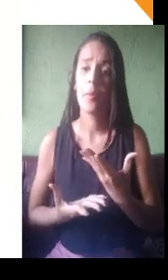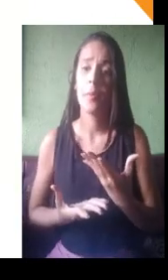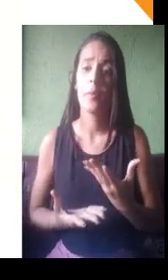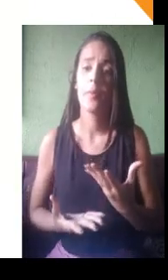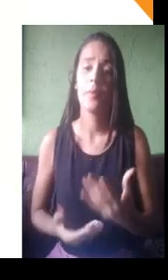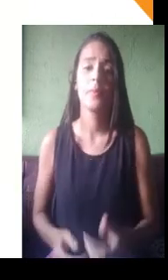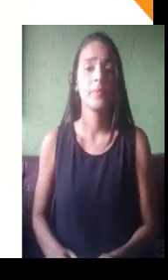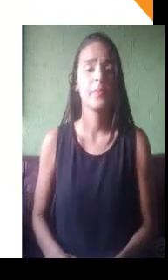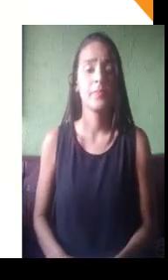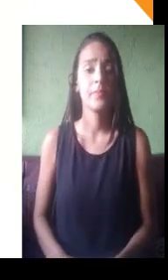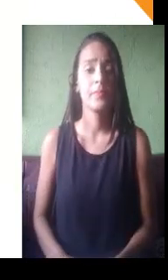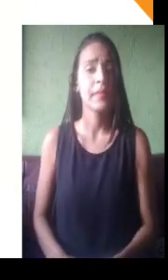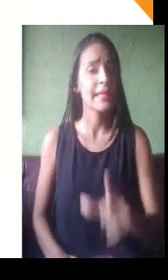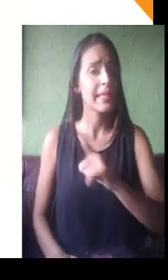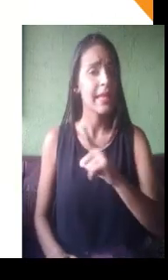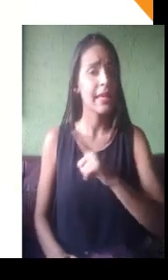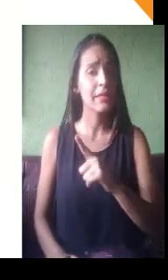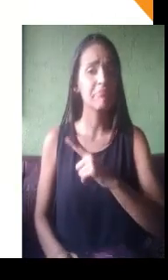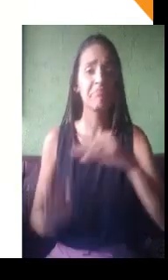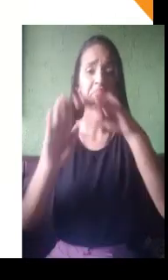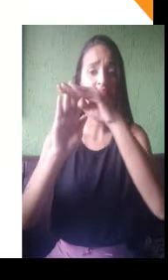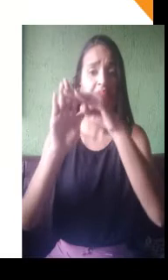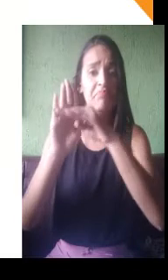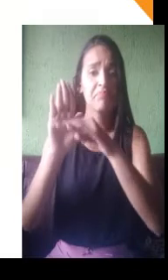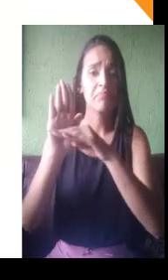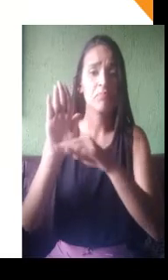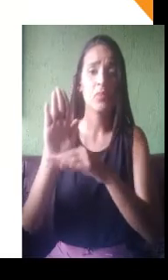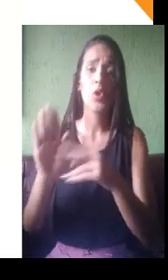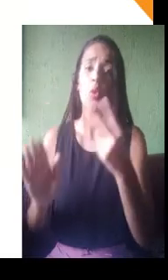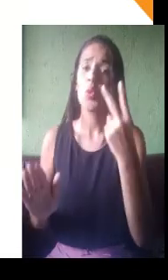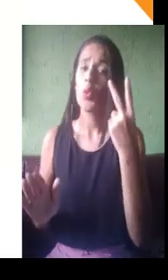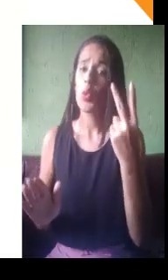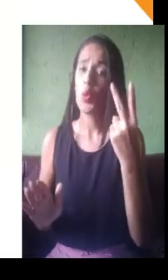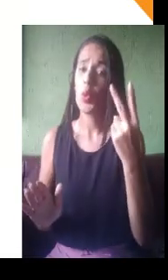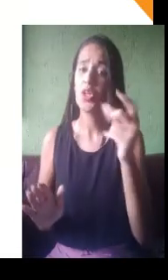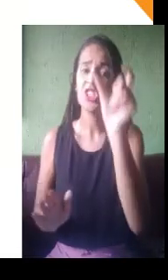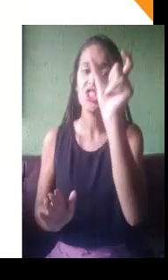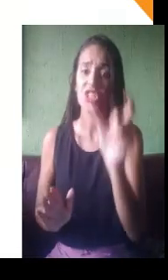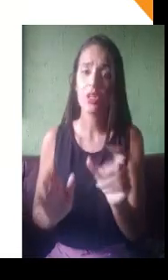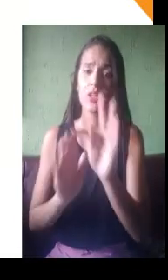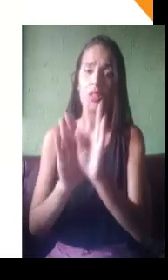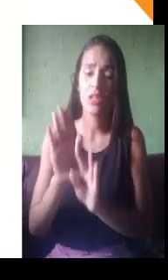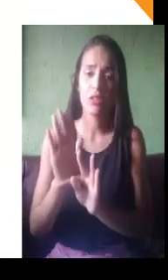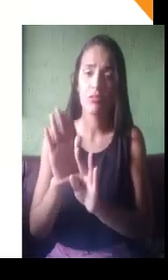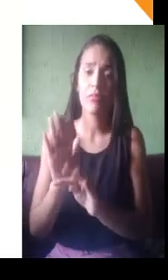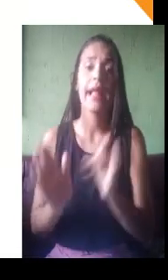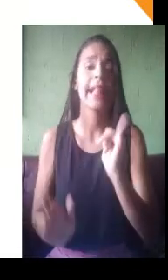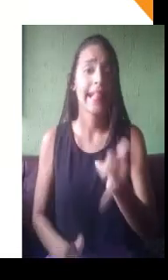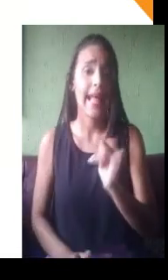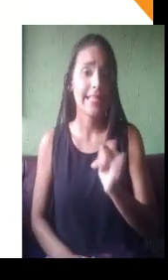a gente pode dizer o seguinte. Que a gente tem um gênero textual, poema. E dentro desse gênero textual, há